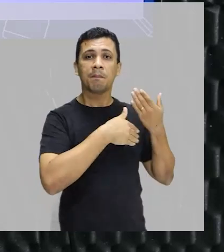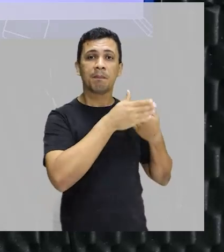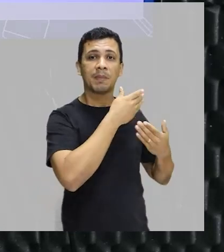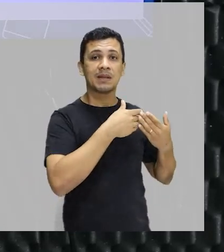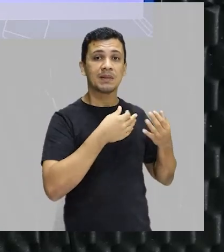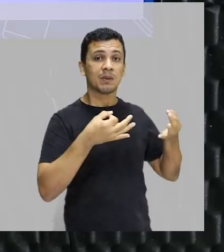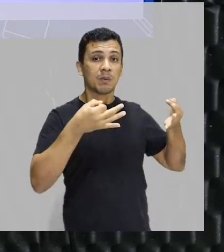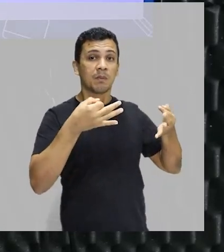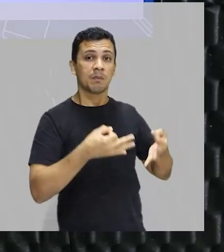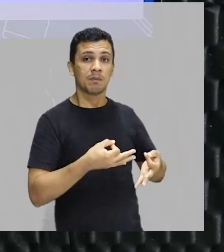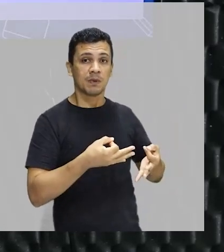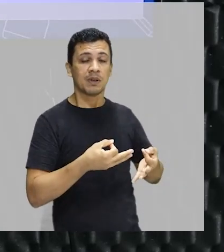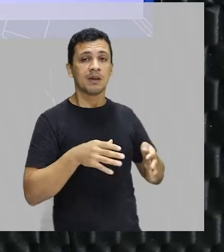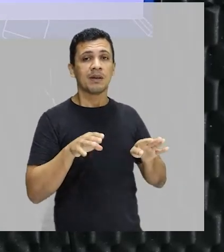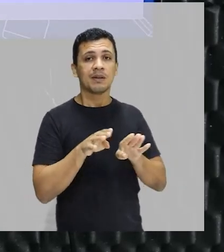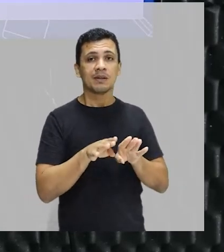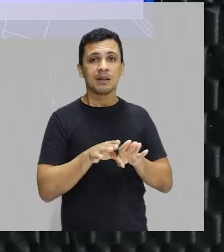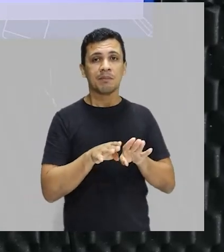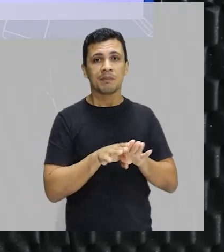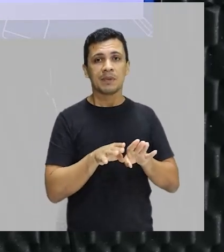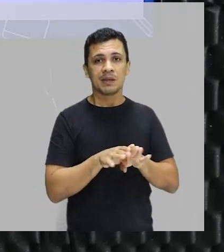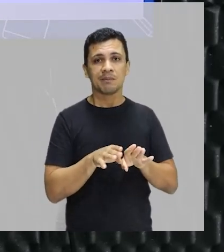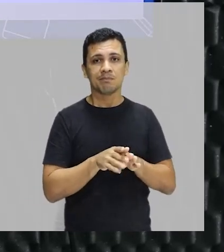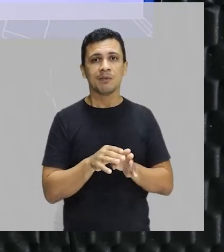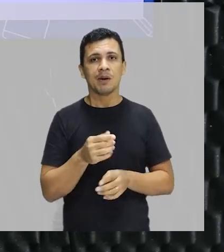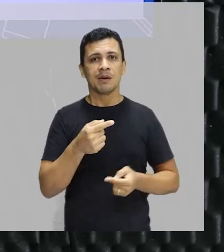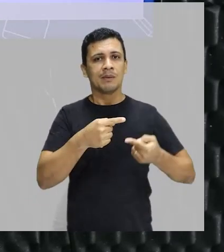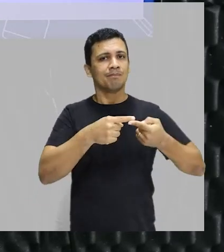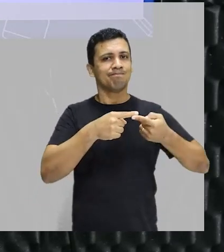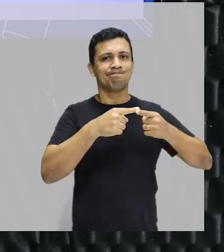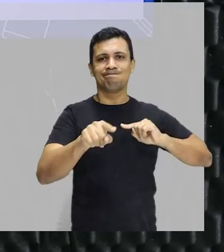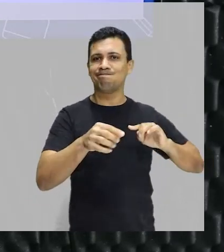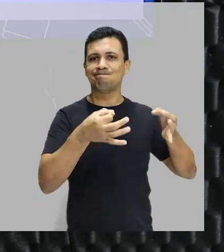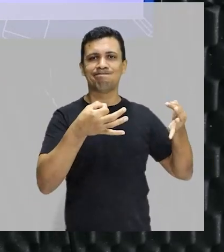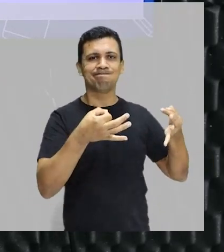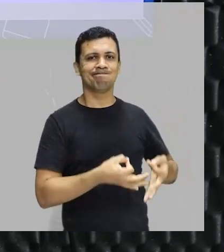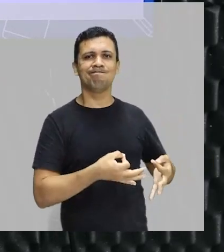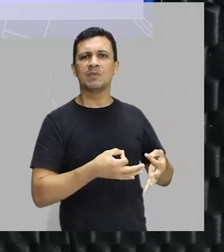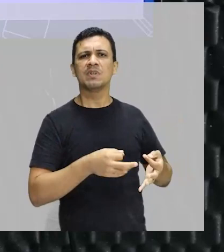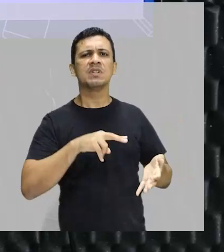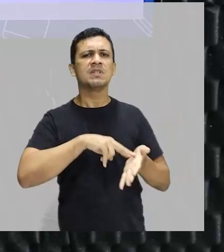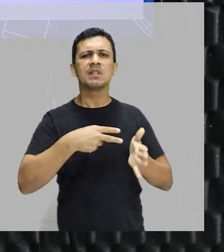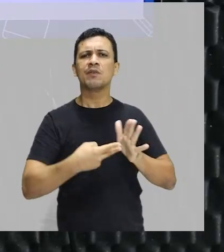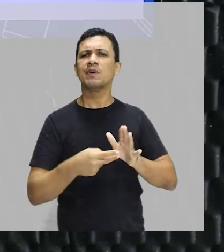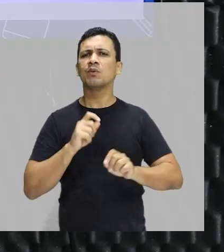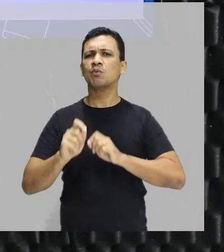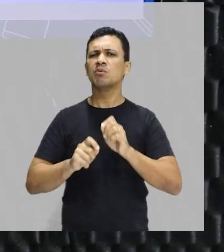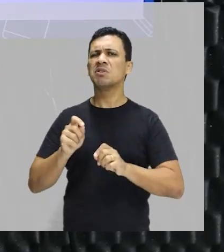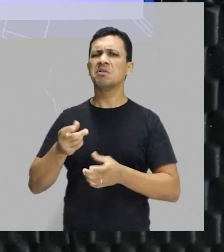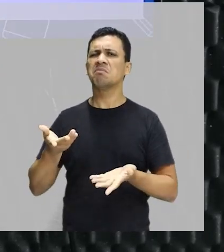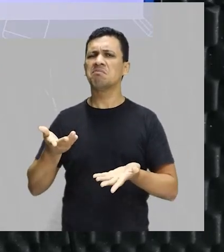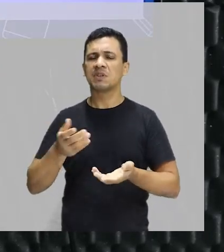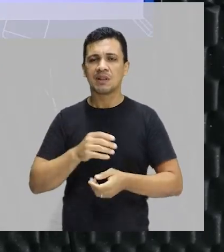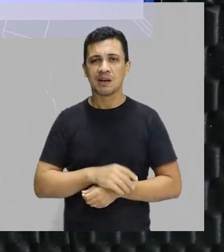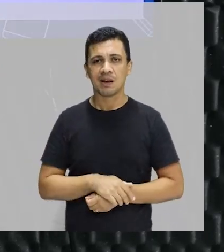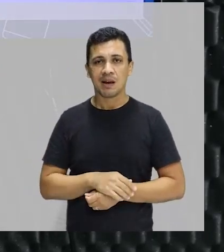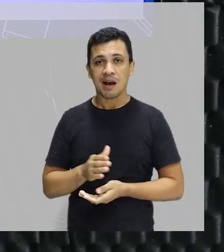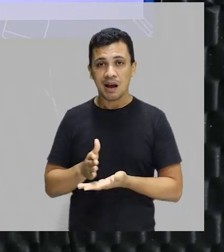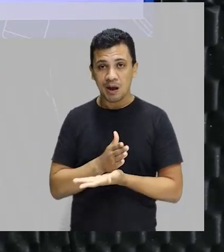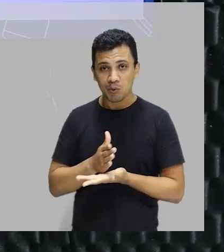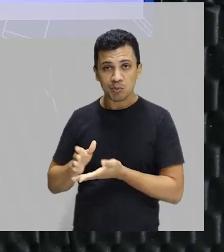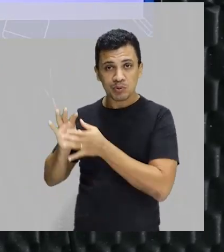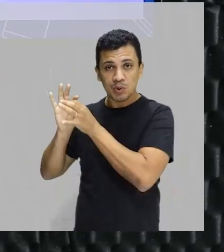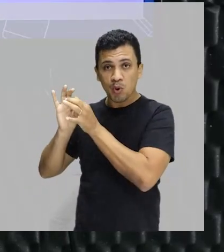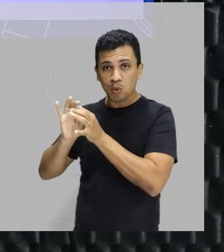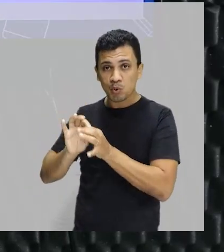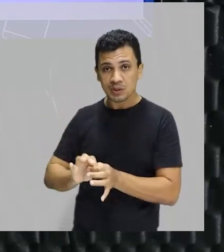perfeito e o pretérito imperfeito. O que isso quer dizer, professora? Que em alguns contextos você vai poder traduzir